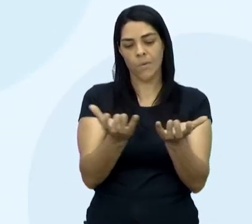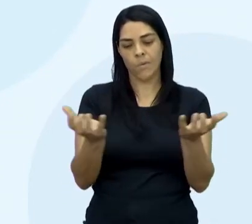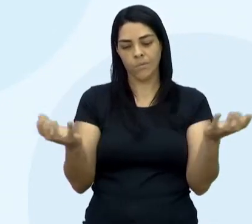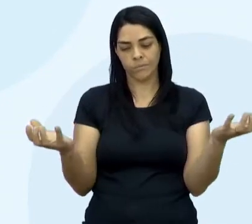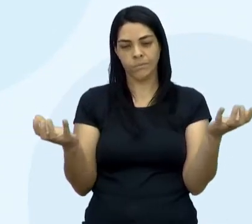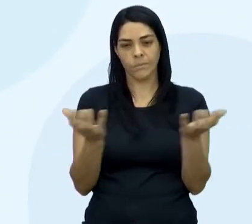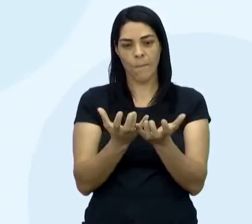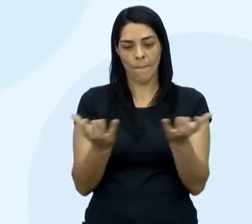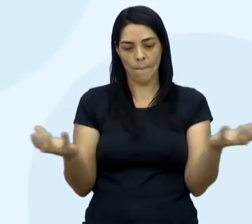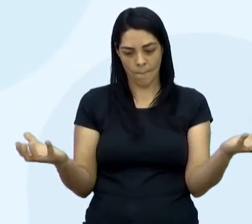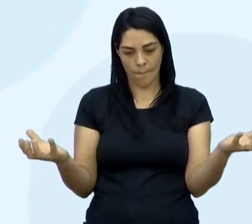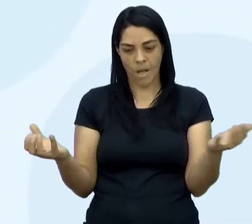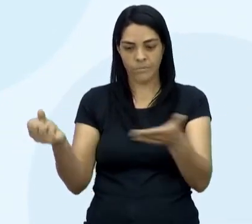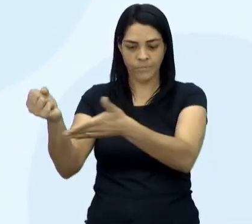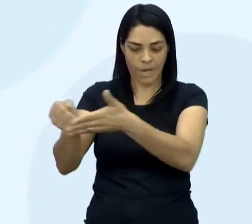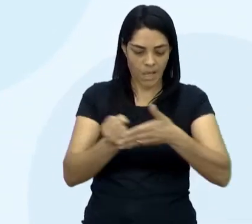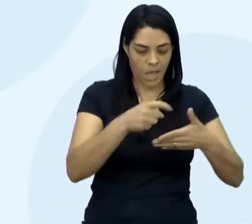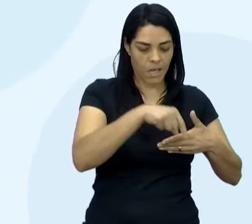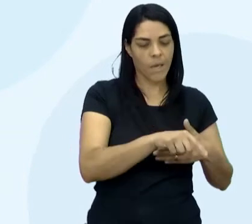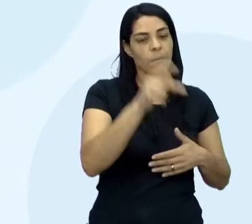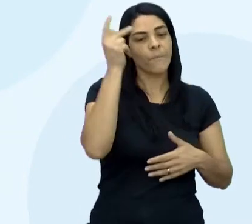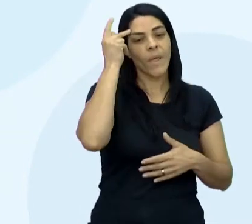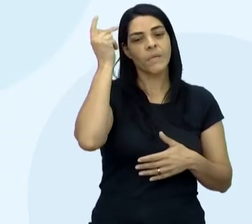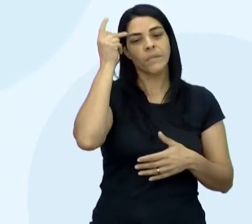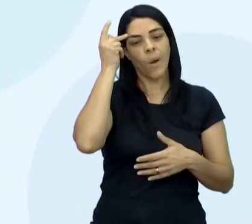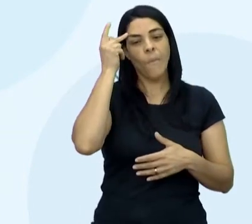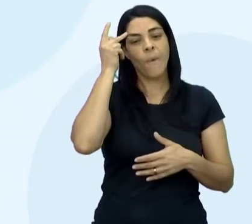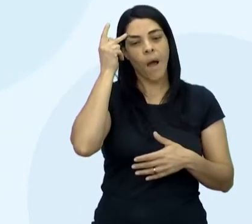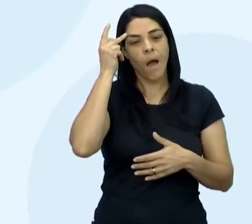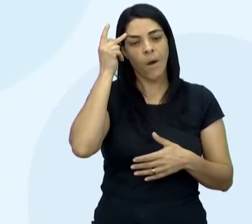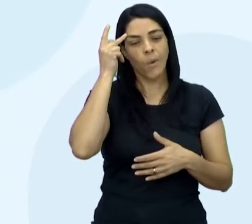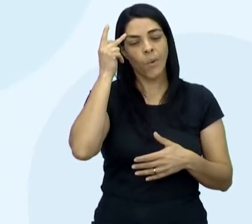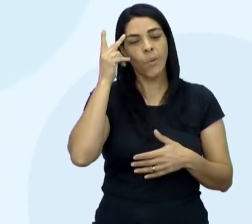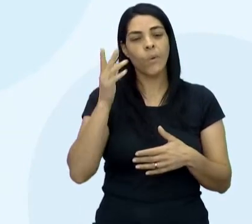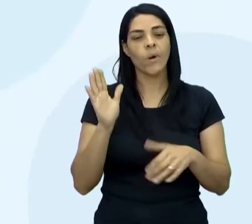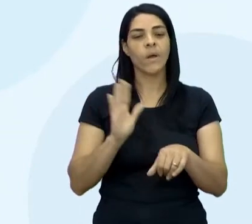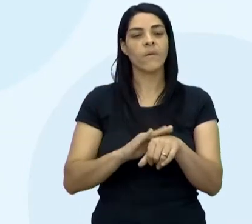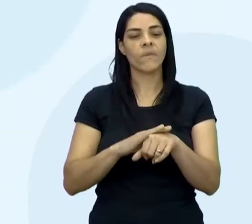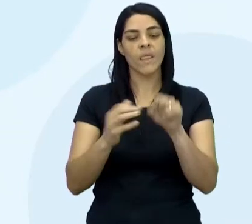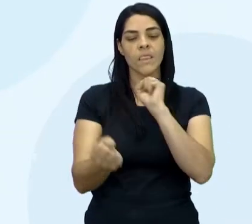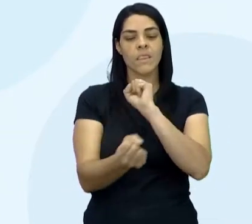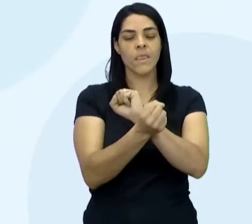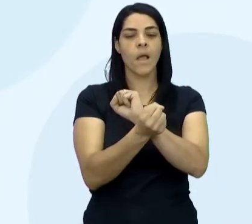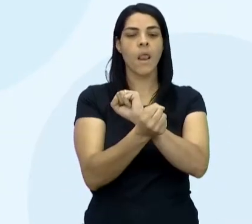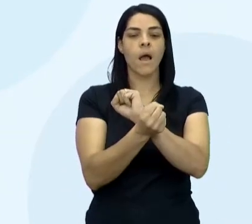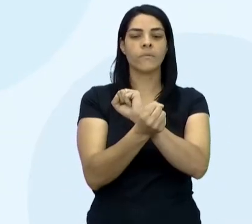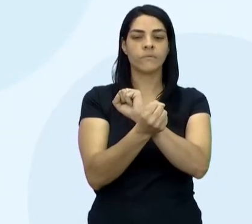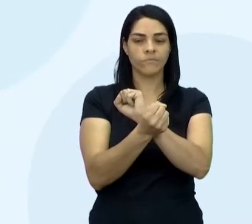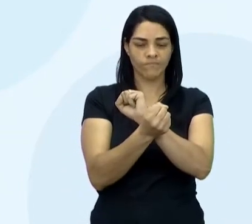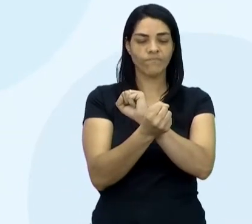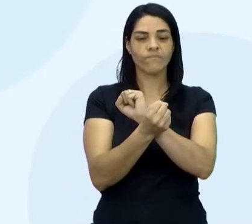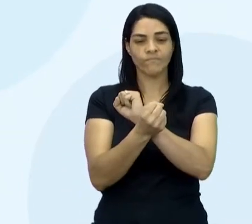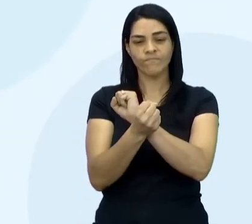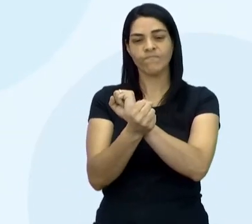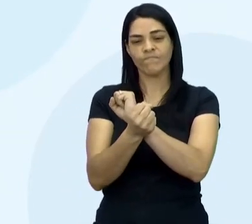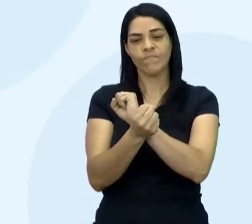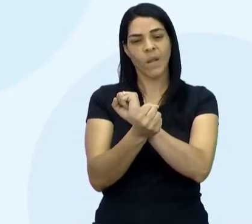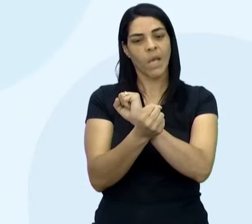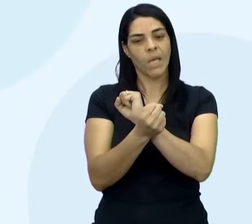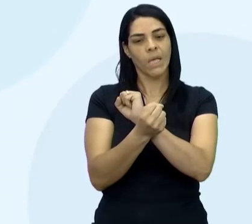da cidade de São Paulo e aí aqui se torná-los a escravos né a escravizados